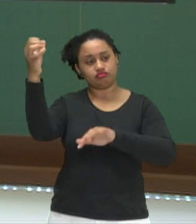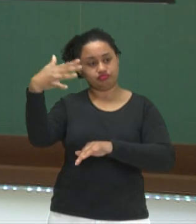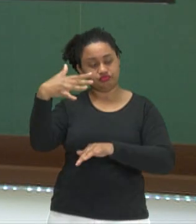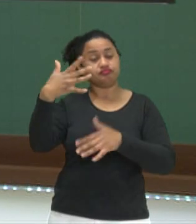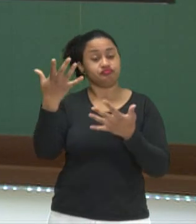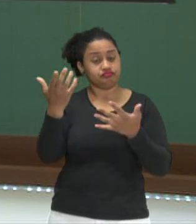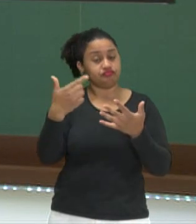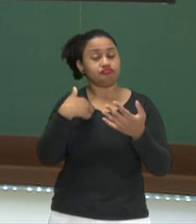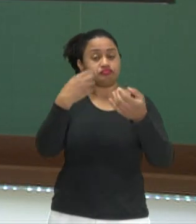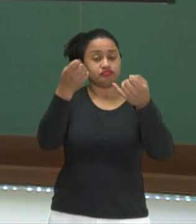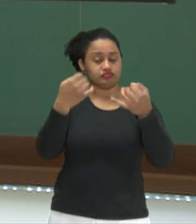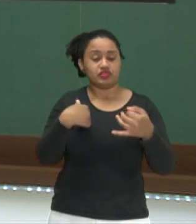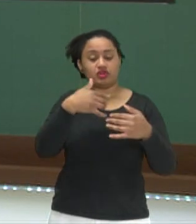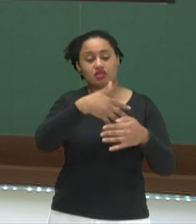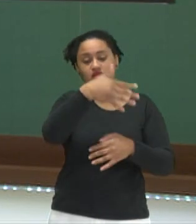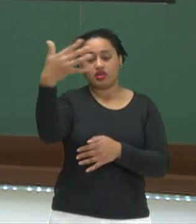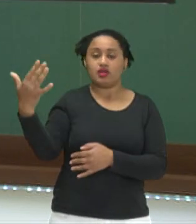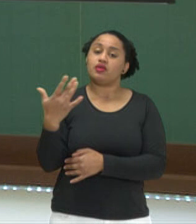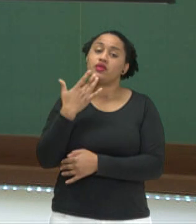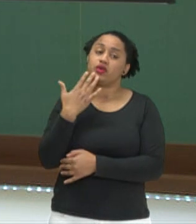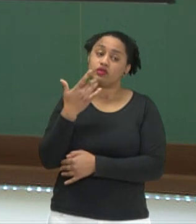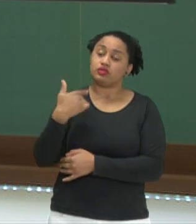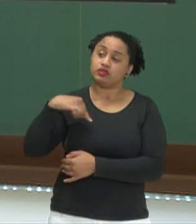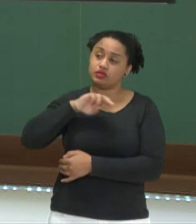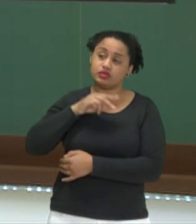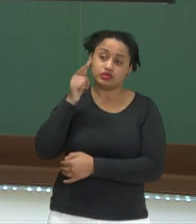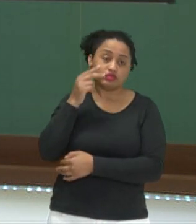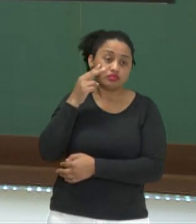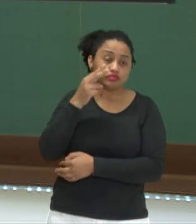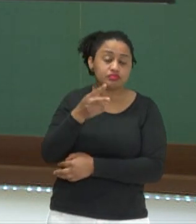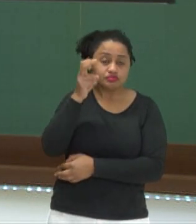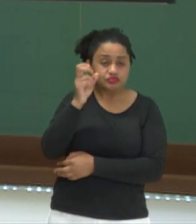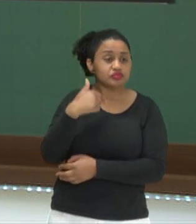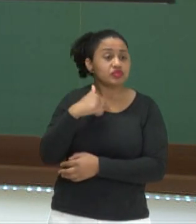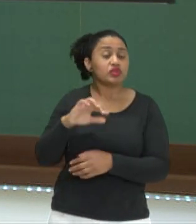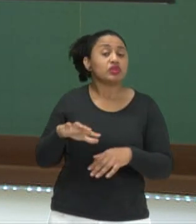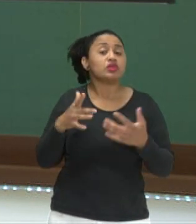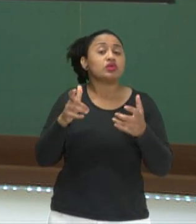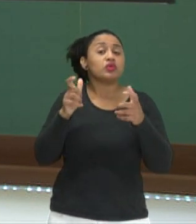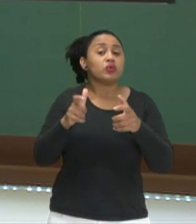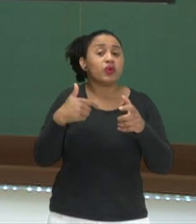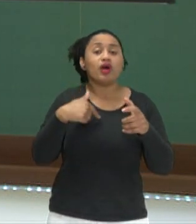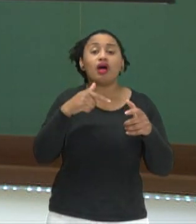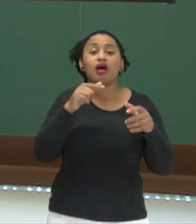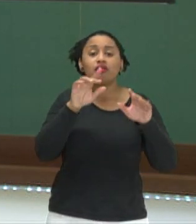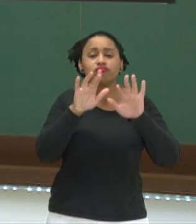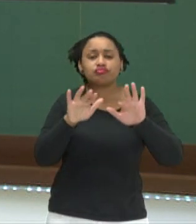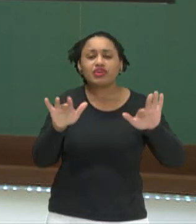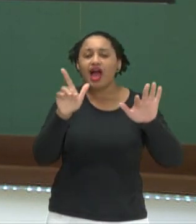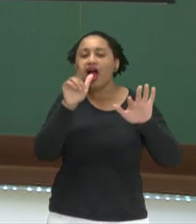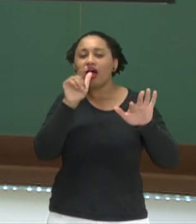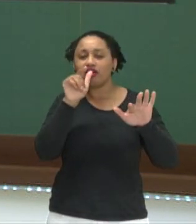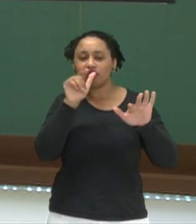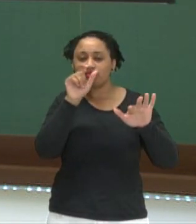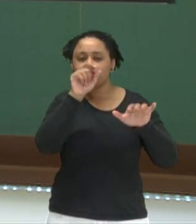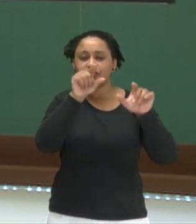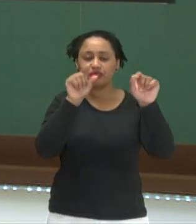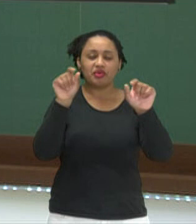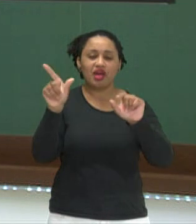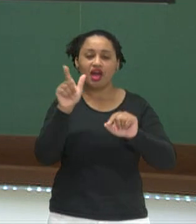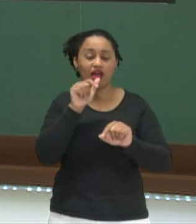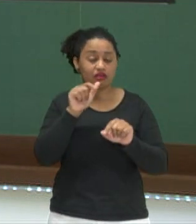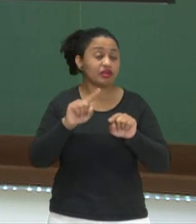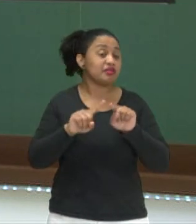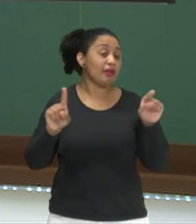falamos no caso do arco-íris, que a gente consegue ver que essa dispersão vai acontecer exatamente dentro das gotículas de água. Mas a gente